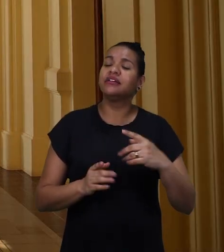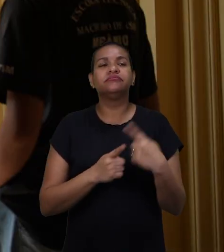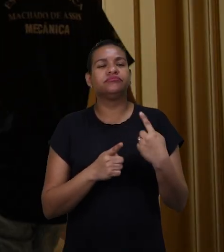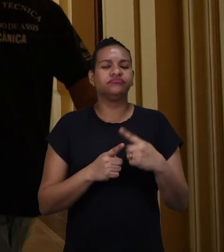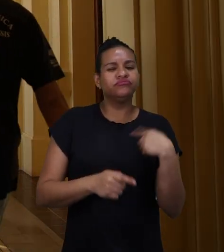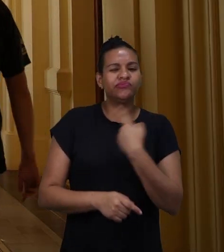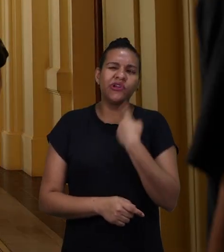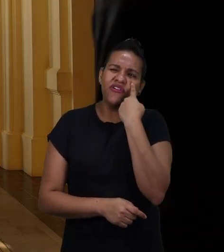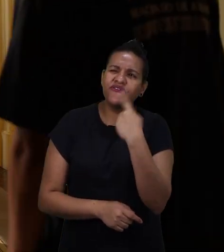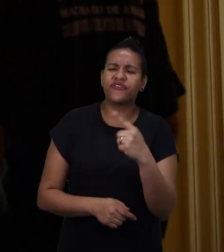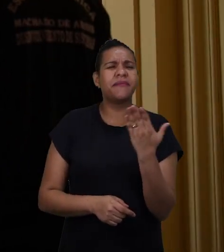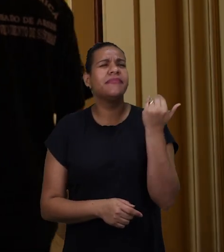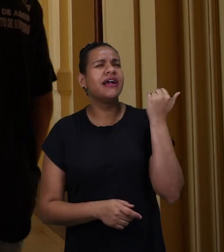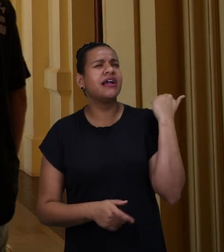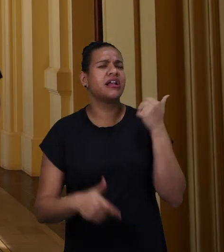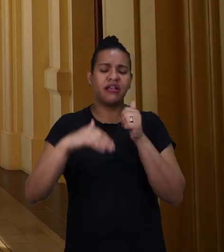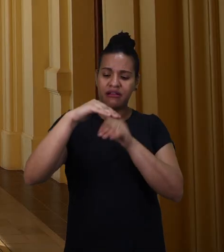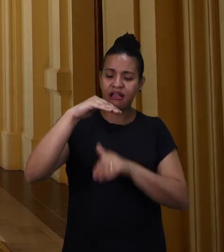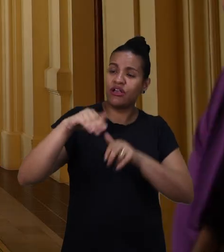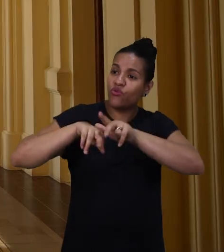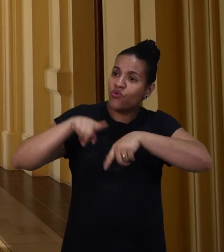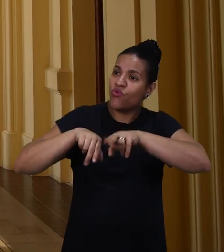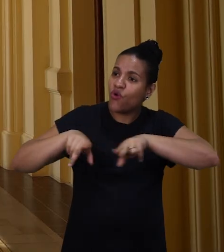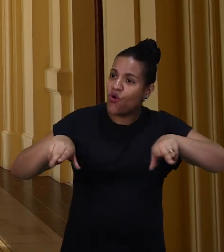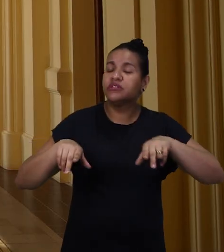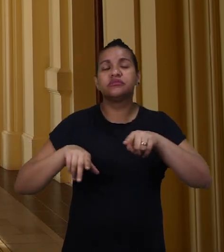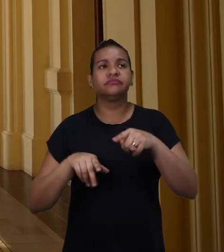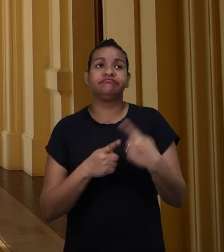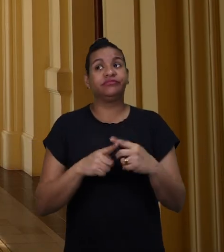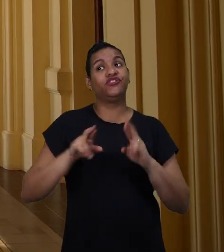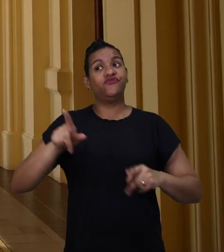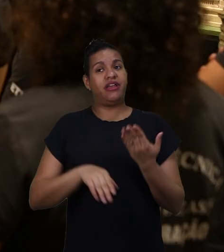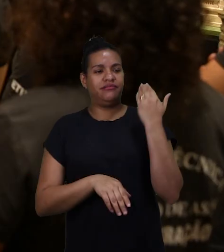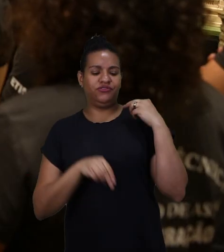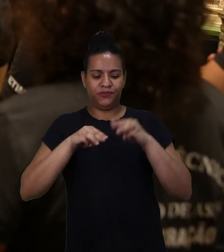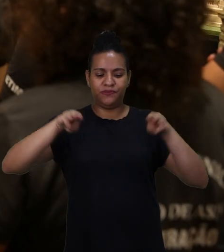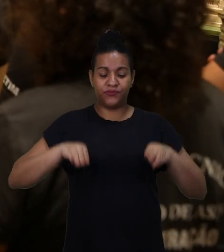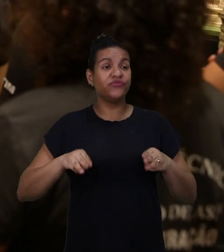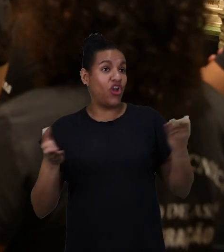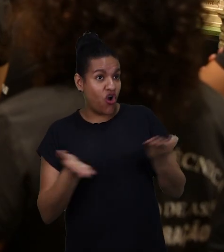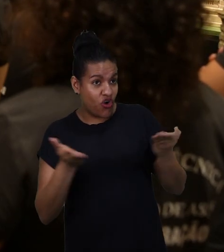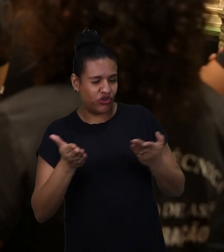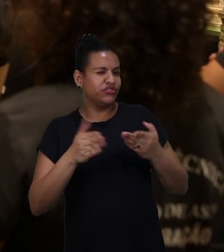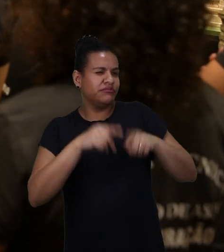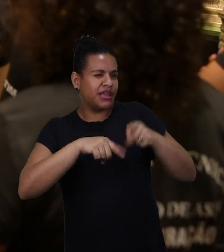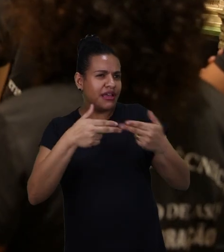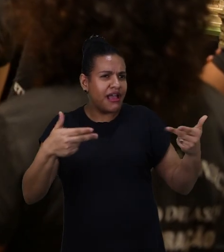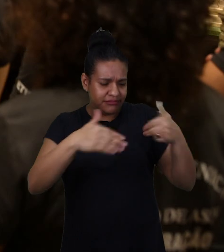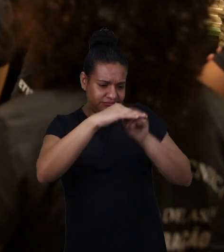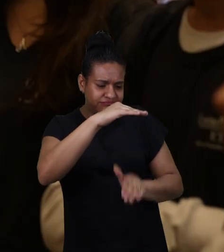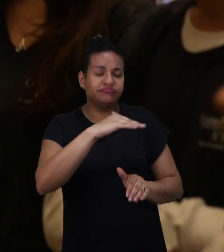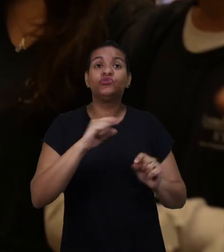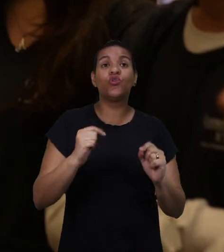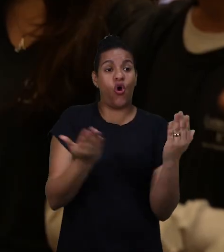sala, para que a gente olhe como eram os nossos acervos antigamente, porque esse museu era diferente, e como os nossos acervos são hoje,